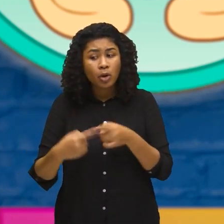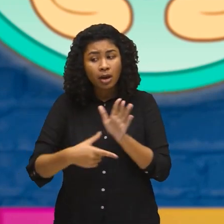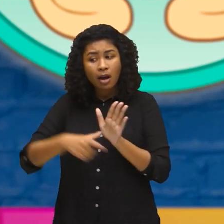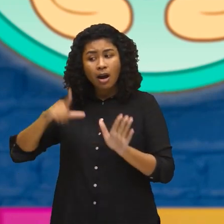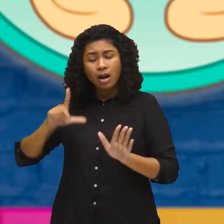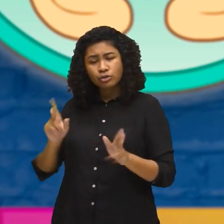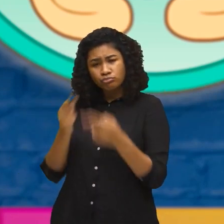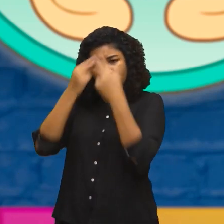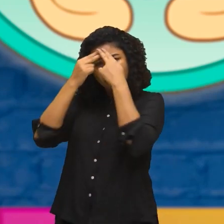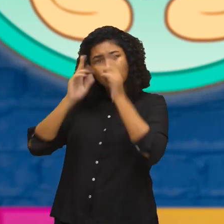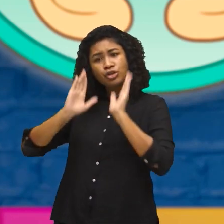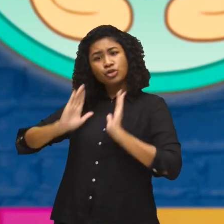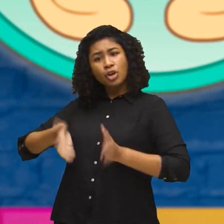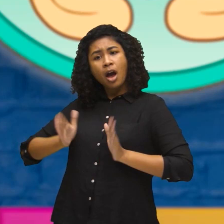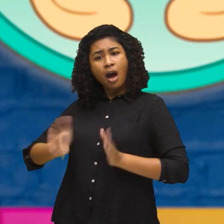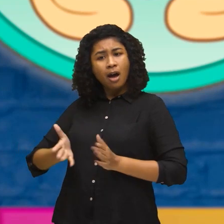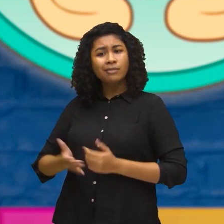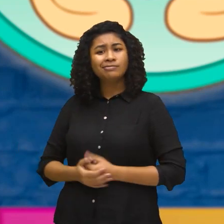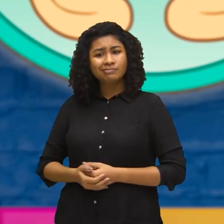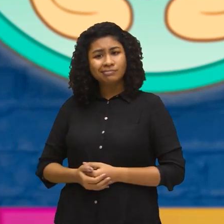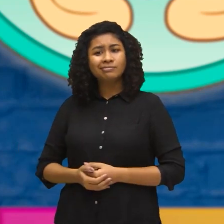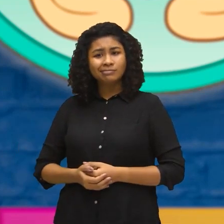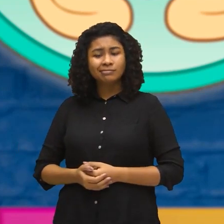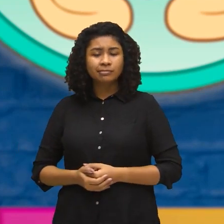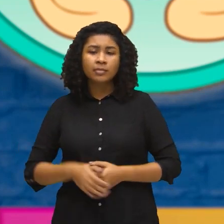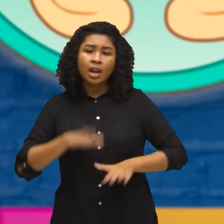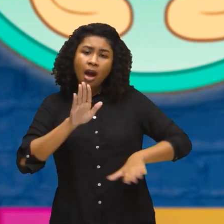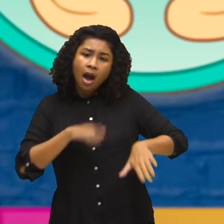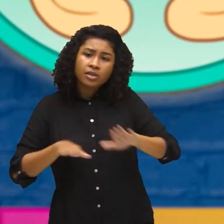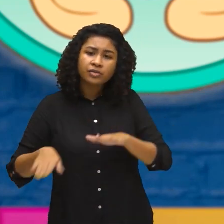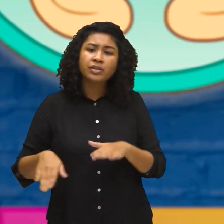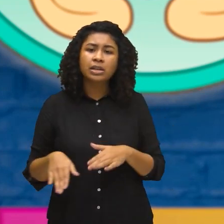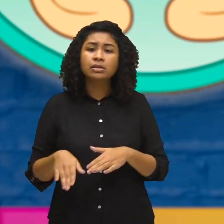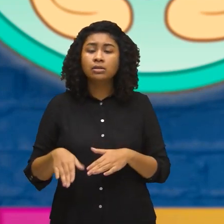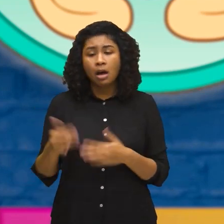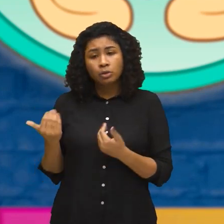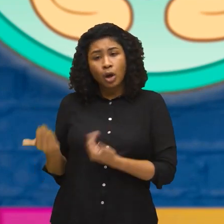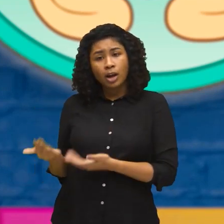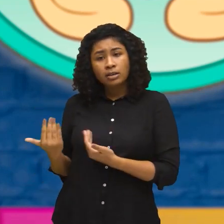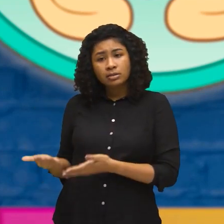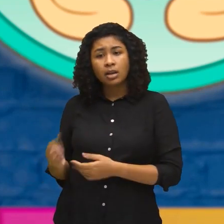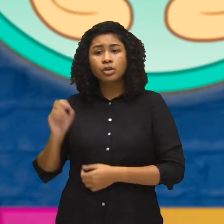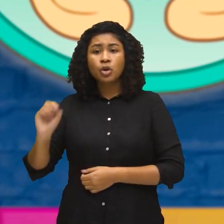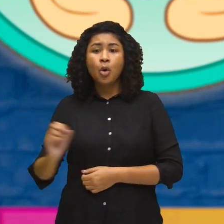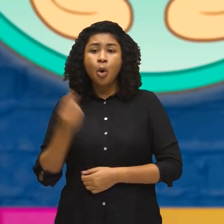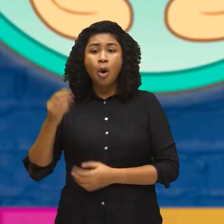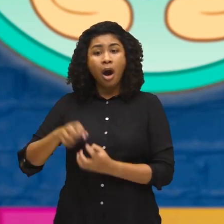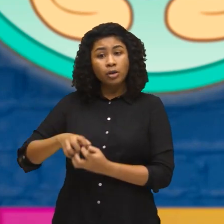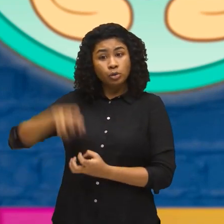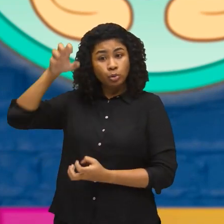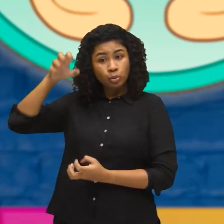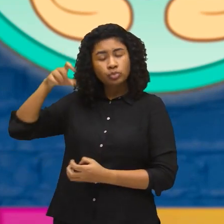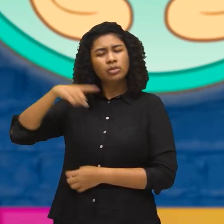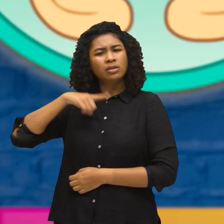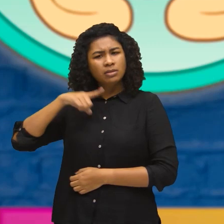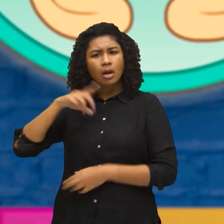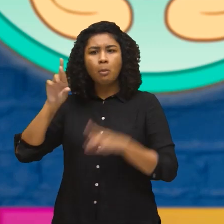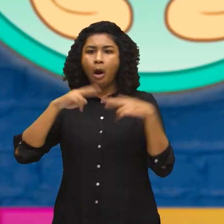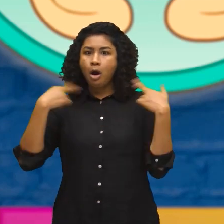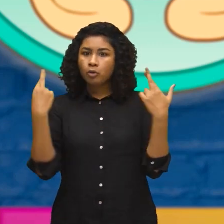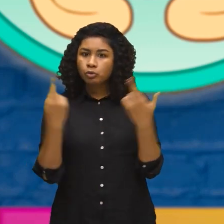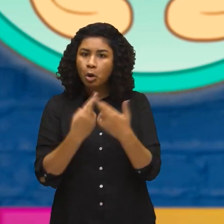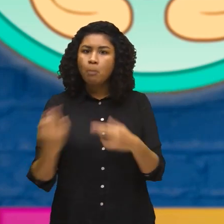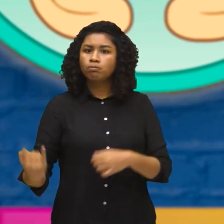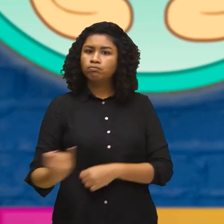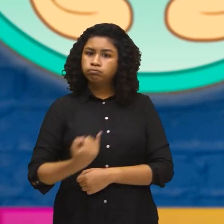aluno. O aluno adolescente, às vezes, quando já adulto, tem aquela reunião importantíssima